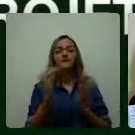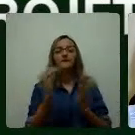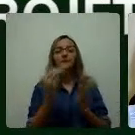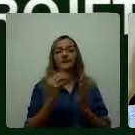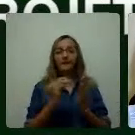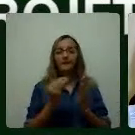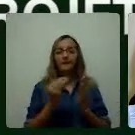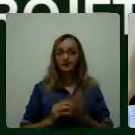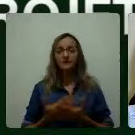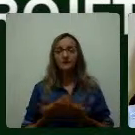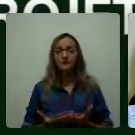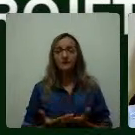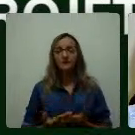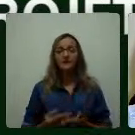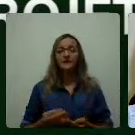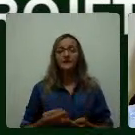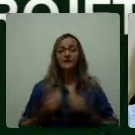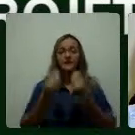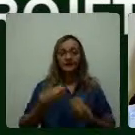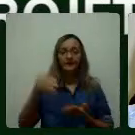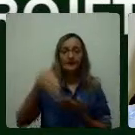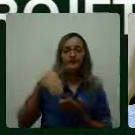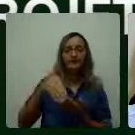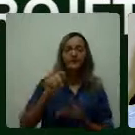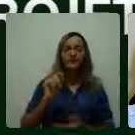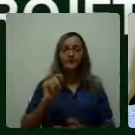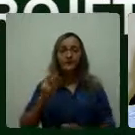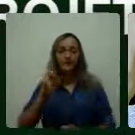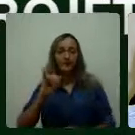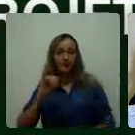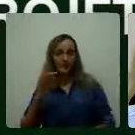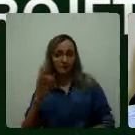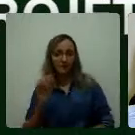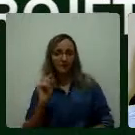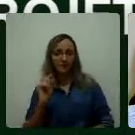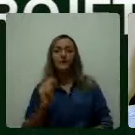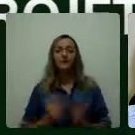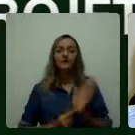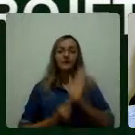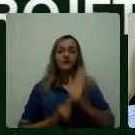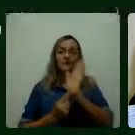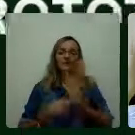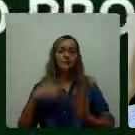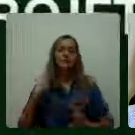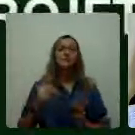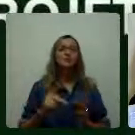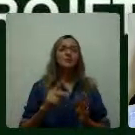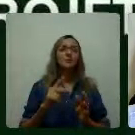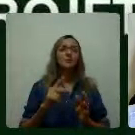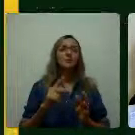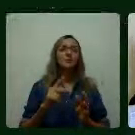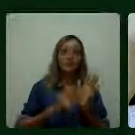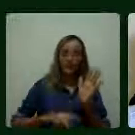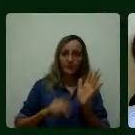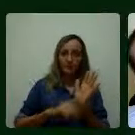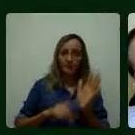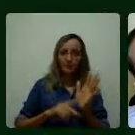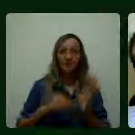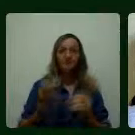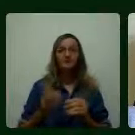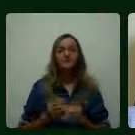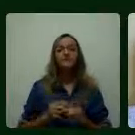tecnológico, programável, você pode ter um desenho, você pode ter uma maquete, enfim, a gente vai falar bastante sobre isso, então fiquem tranquilos,